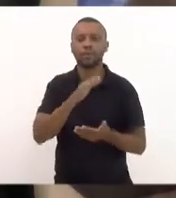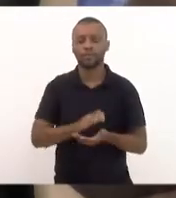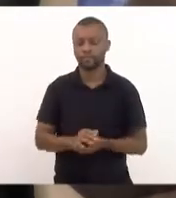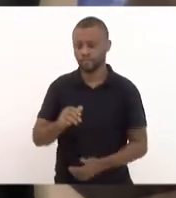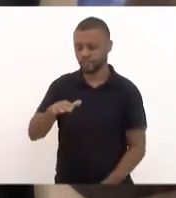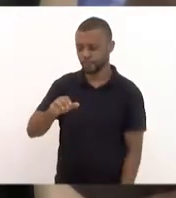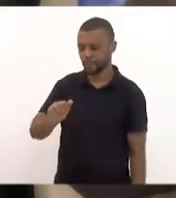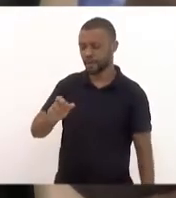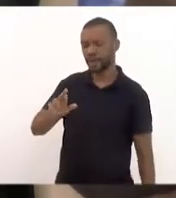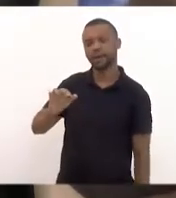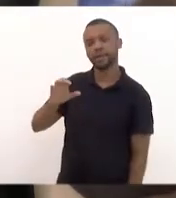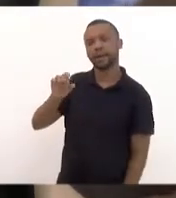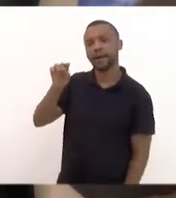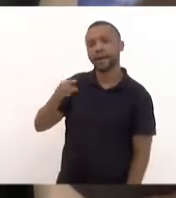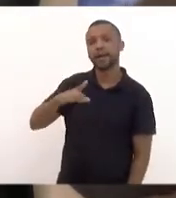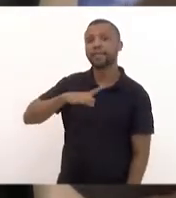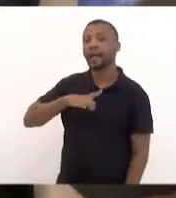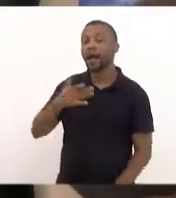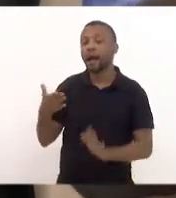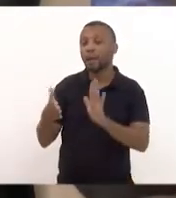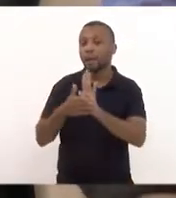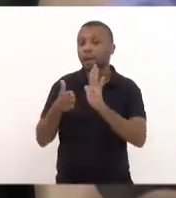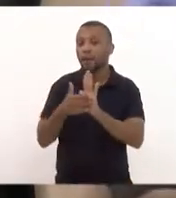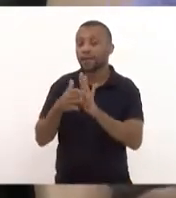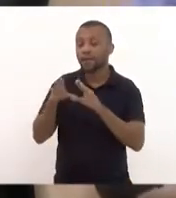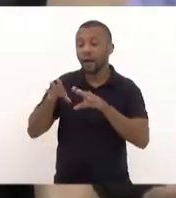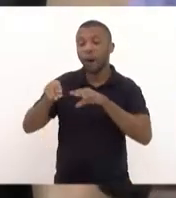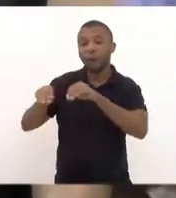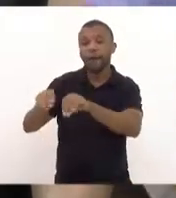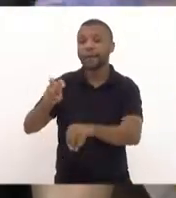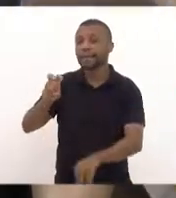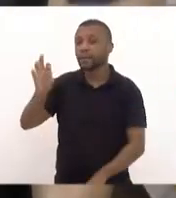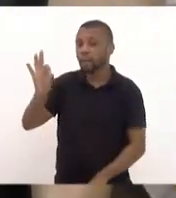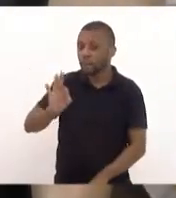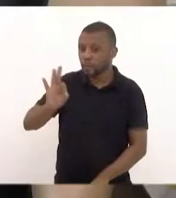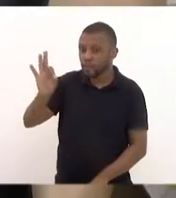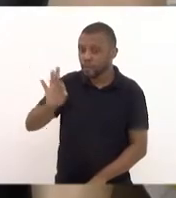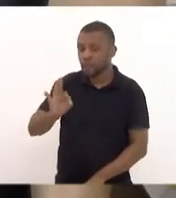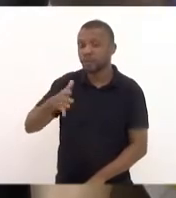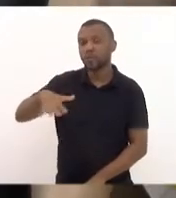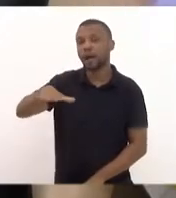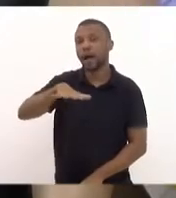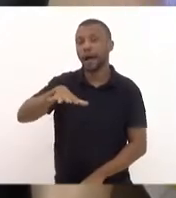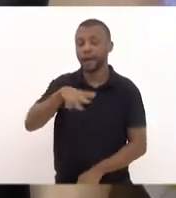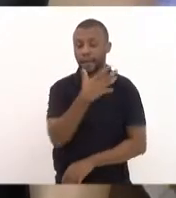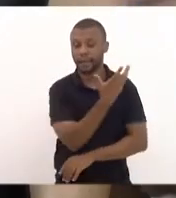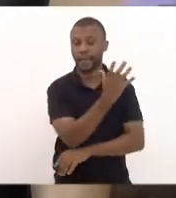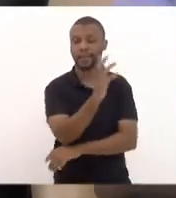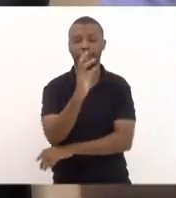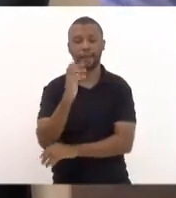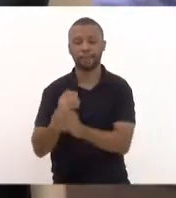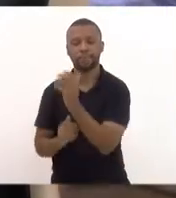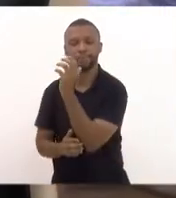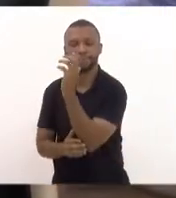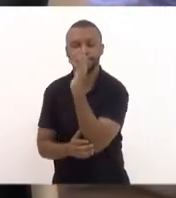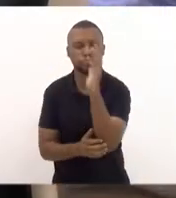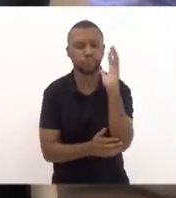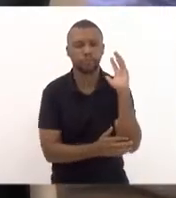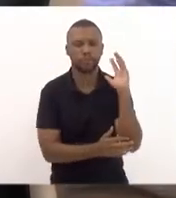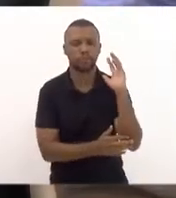proposta lá do resort, vai ocupar só 5% da área. E vai ter que manter toda aquela área. Se for feito assim, eu acho que é positivo. Você